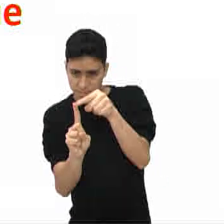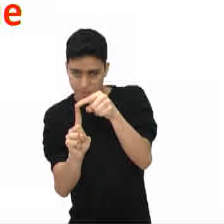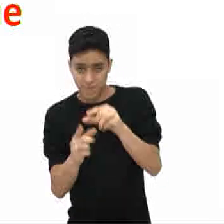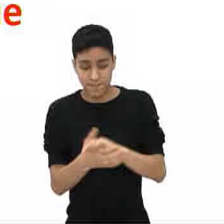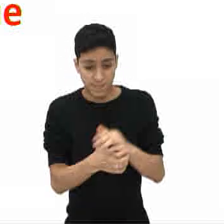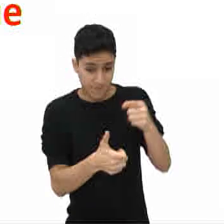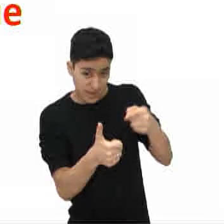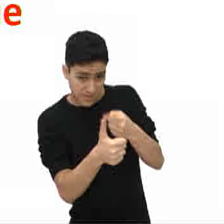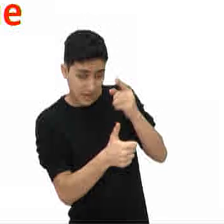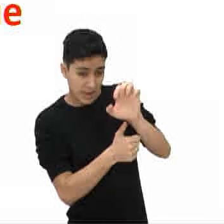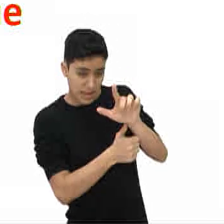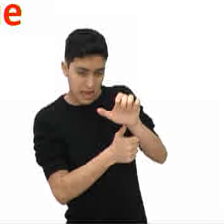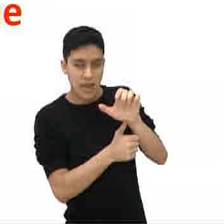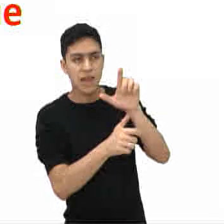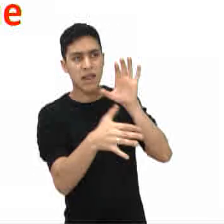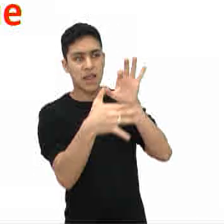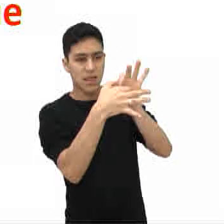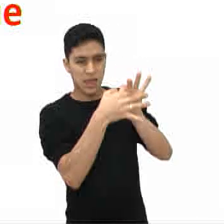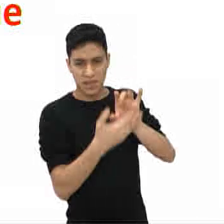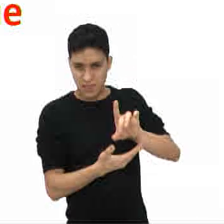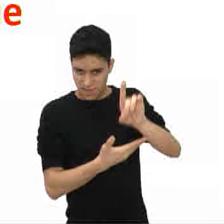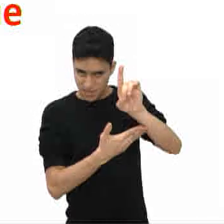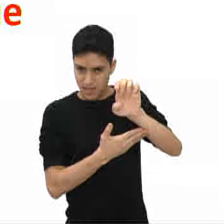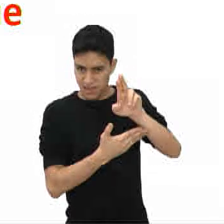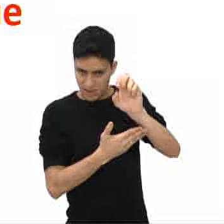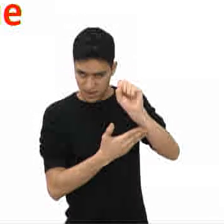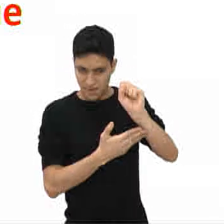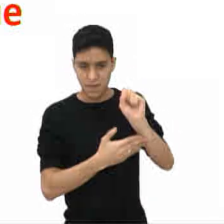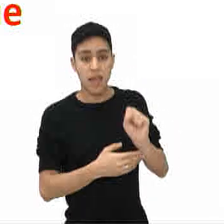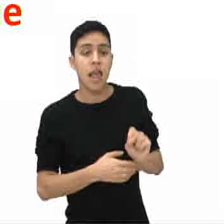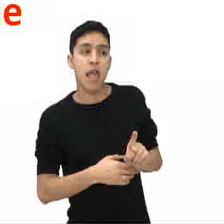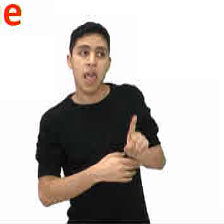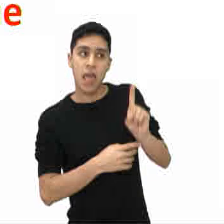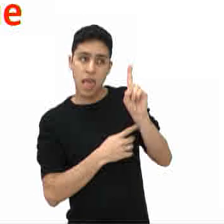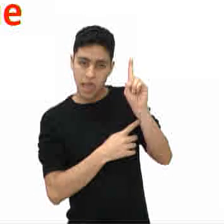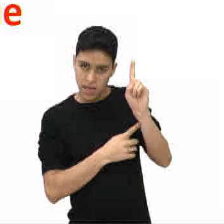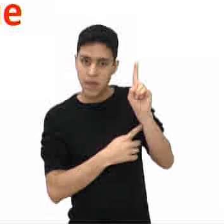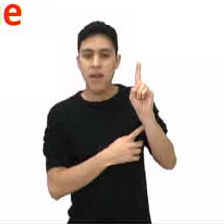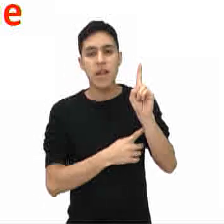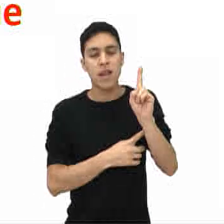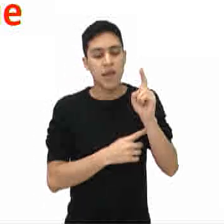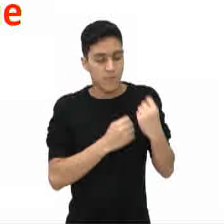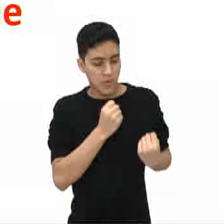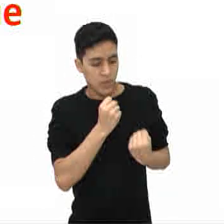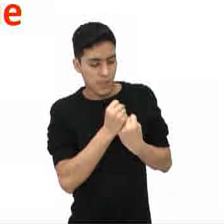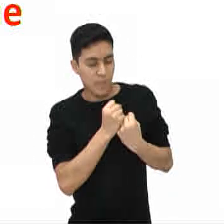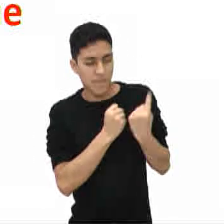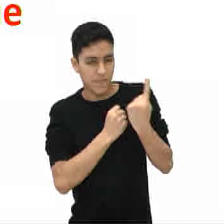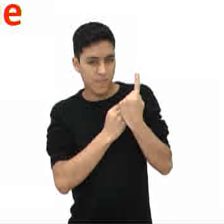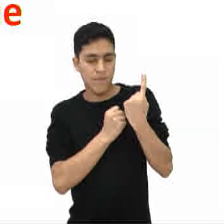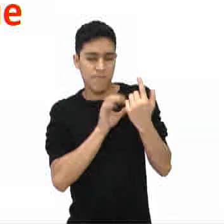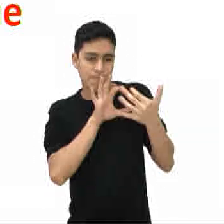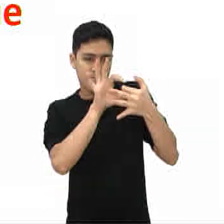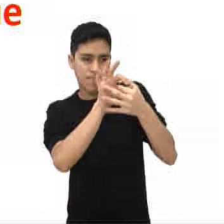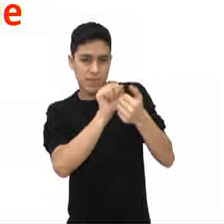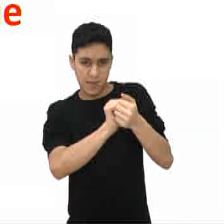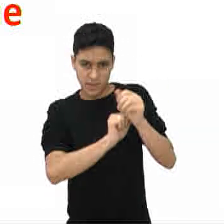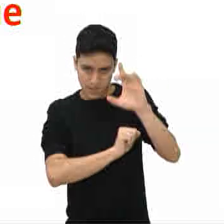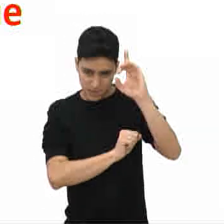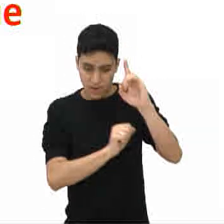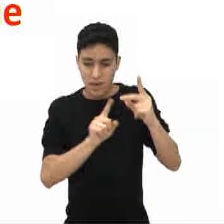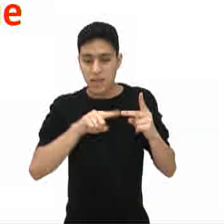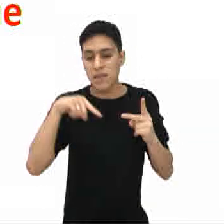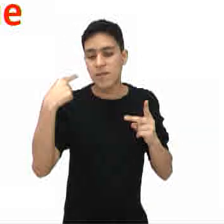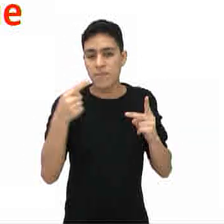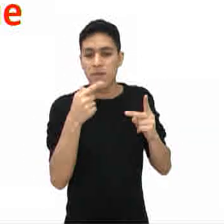pronome ele se refere a Deus. Ela diz, né? Ele é meu suporte primário, sou muito apegada a Deus. Que será citado